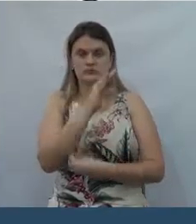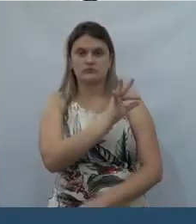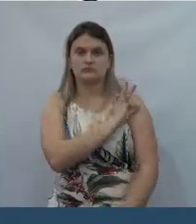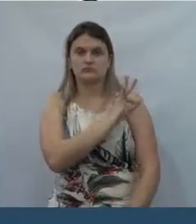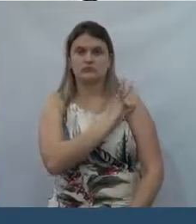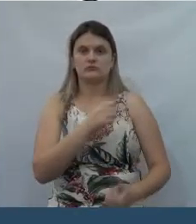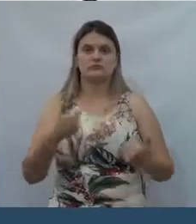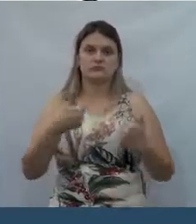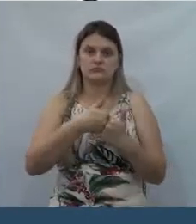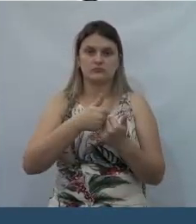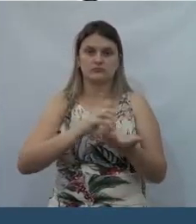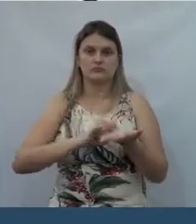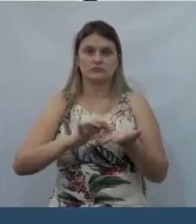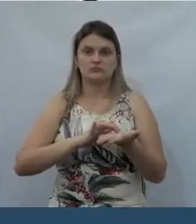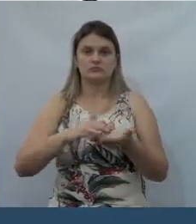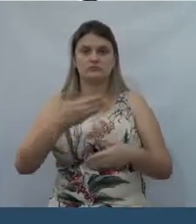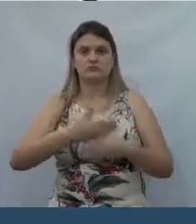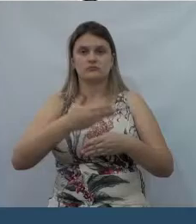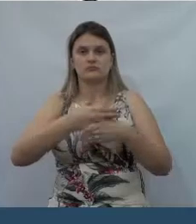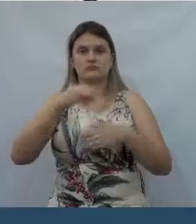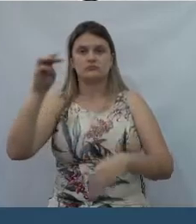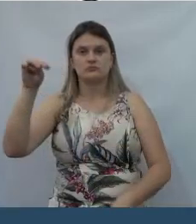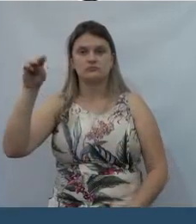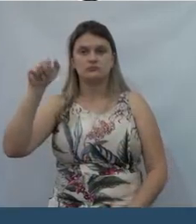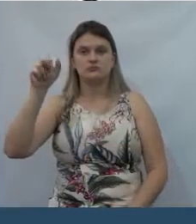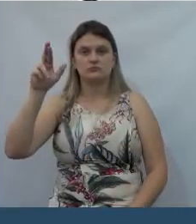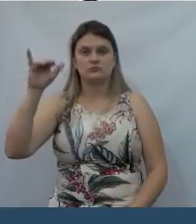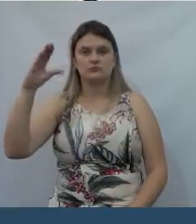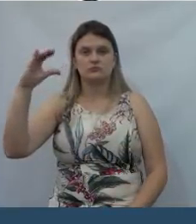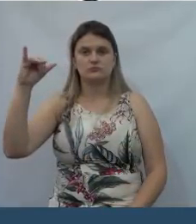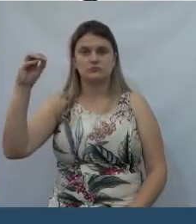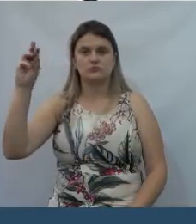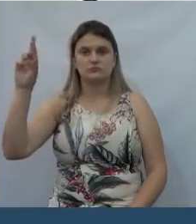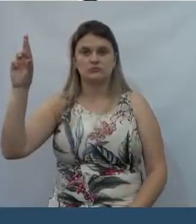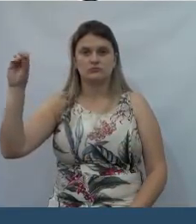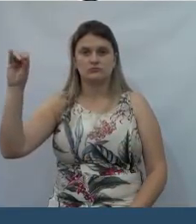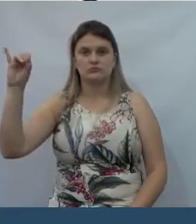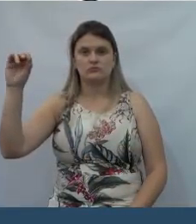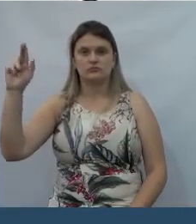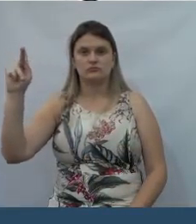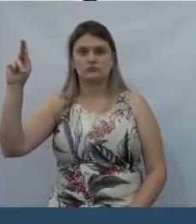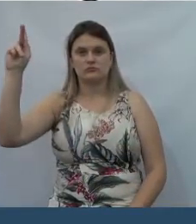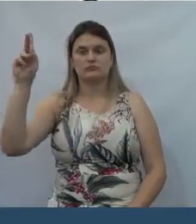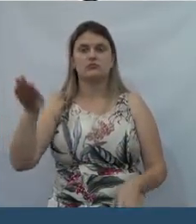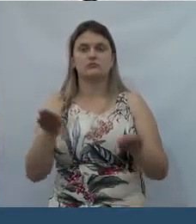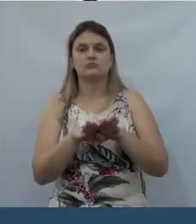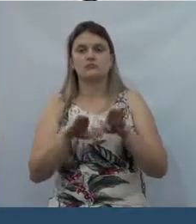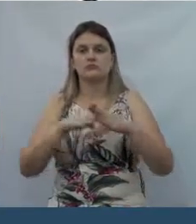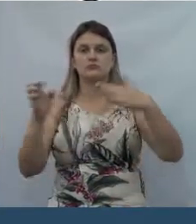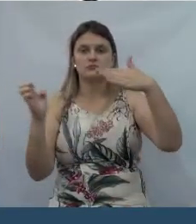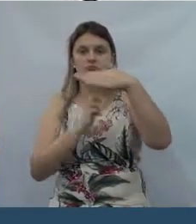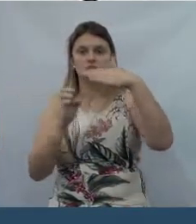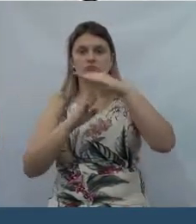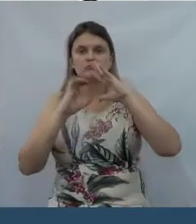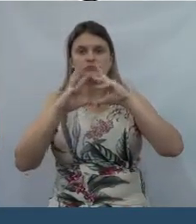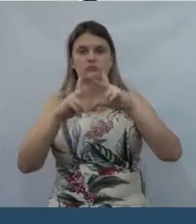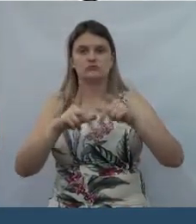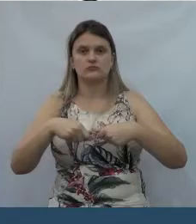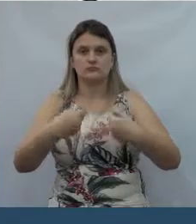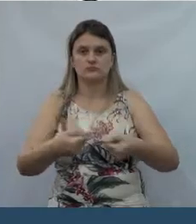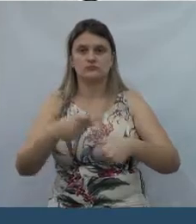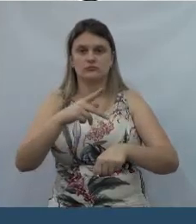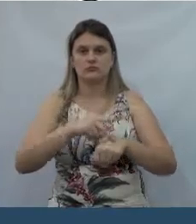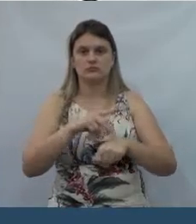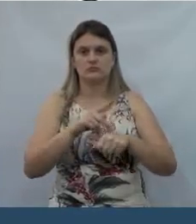vice, o secretário de obras, o Márcio Roeck, e a empresa, que é parceira, cedendo todas aquelas pedras,